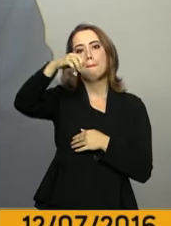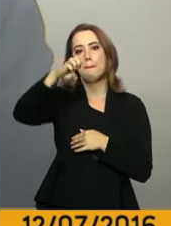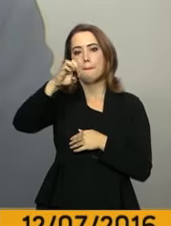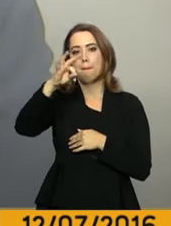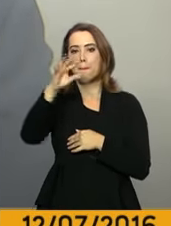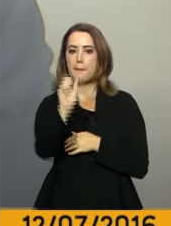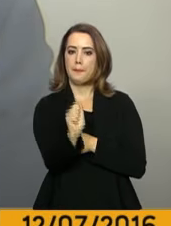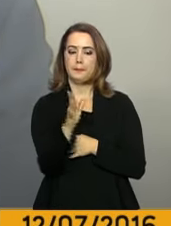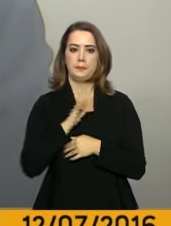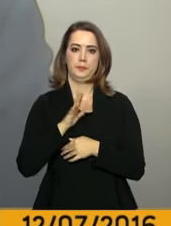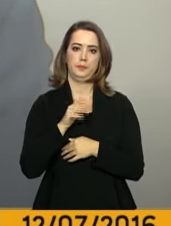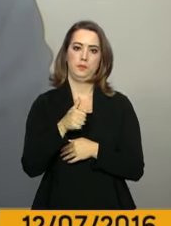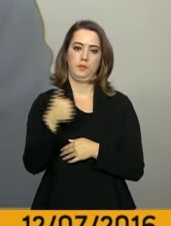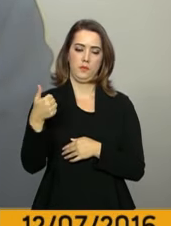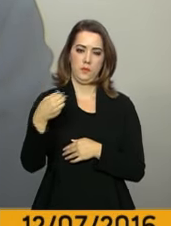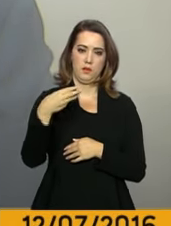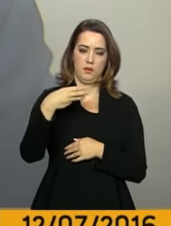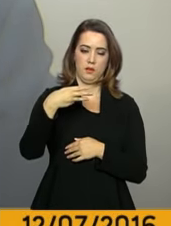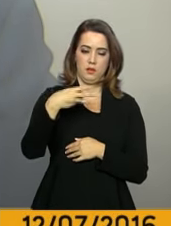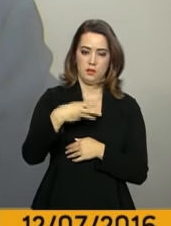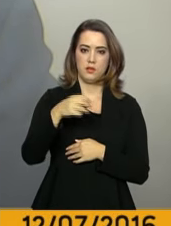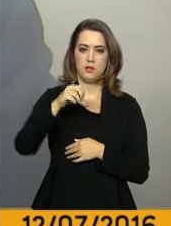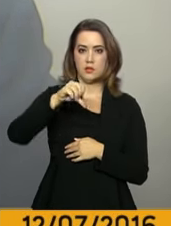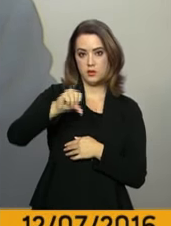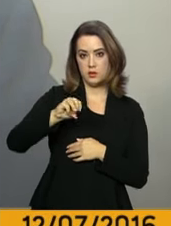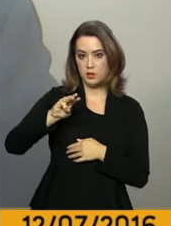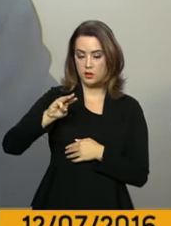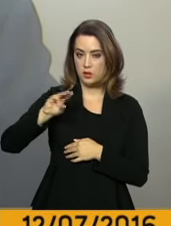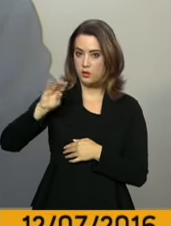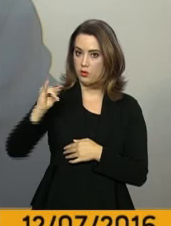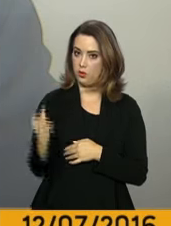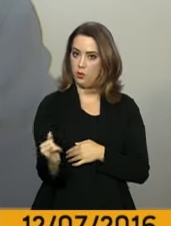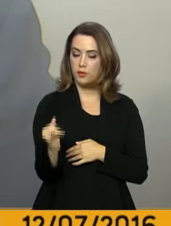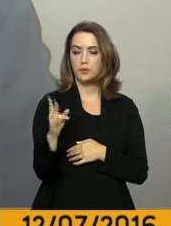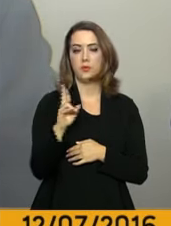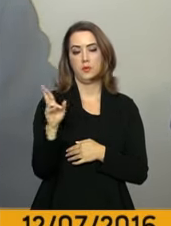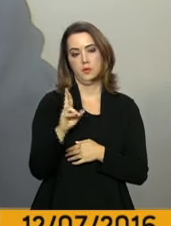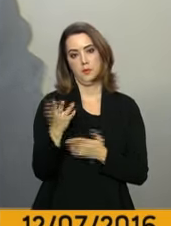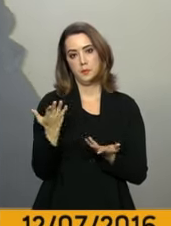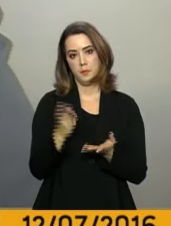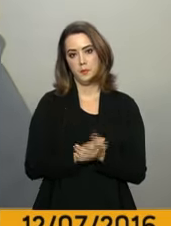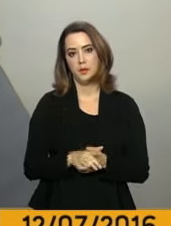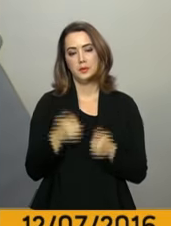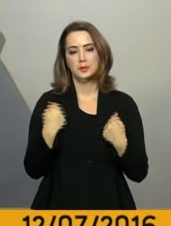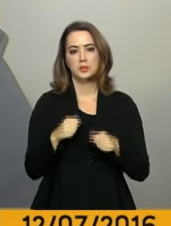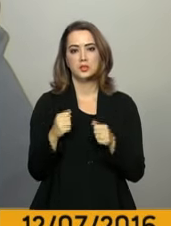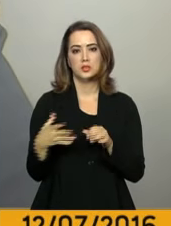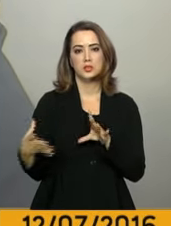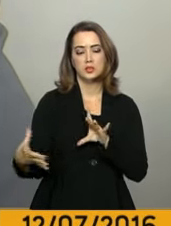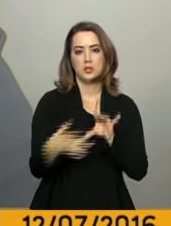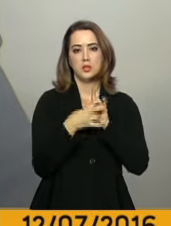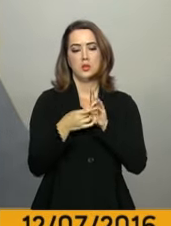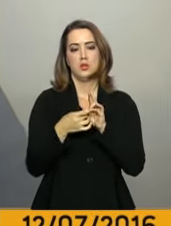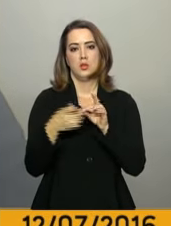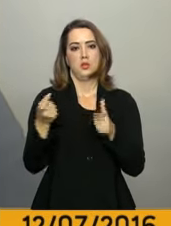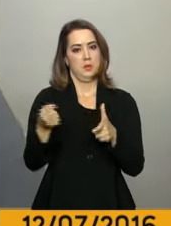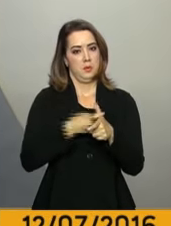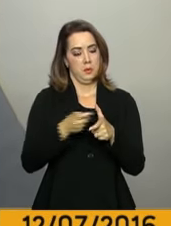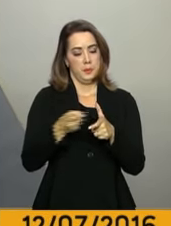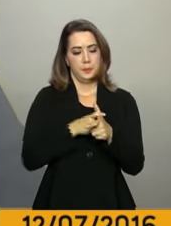bilhões que reduzimos de 170 Ora bem bastaria somar o déficit da Previdência pro ano que vem que é de